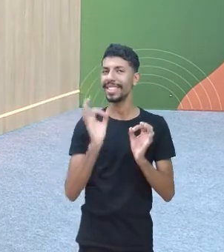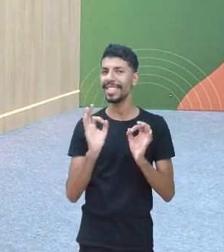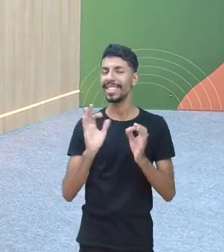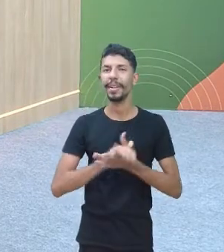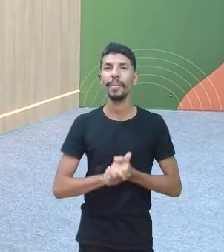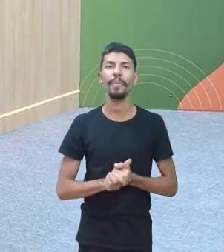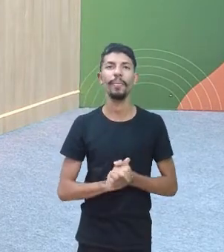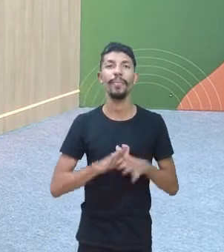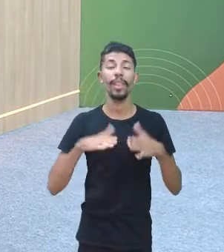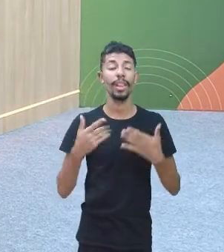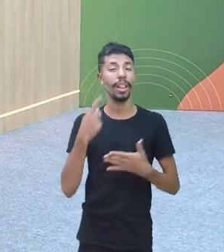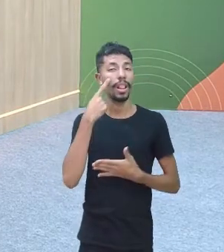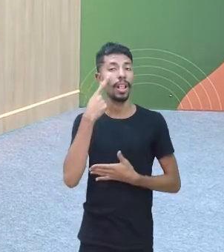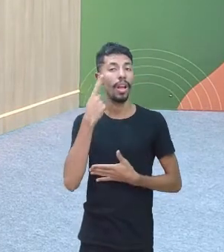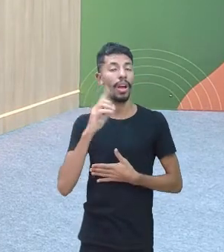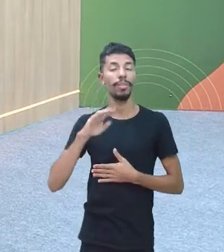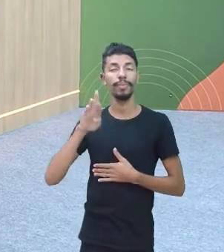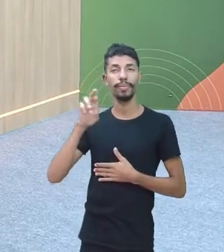o brega,